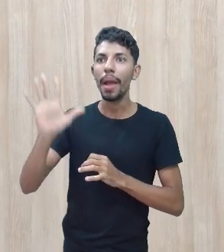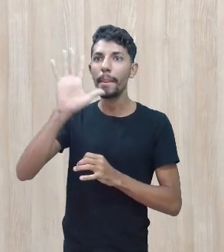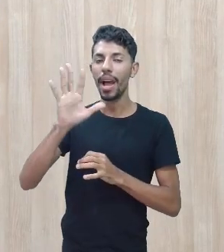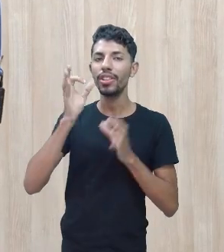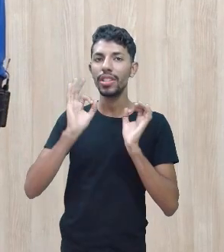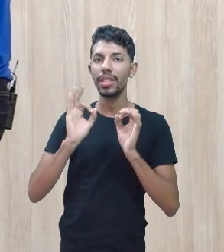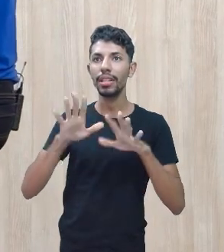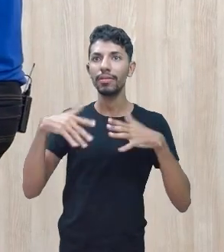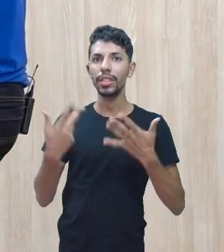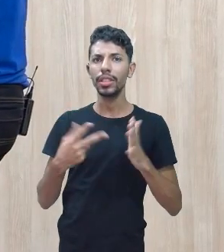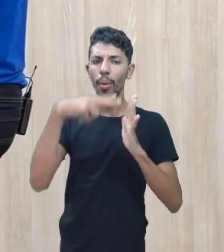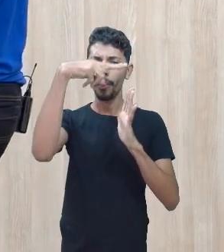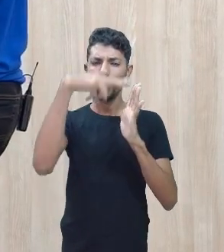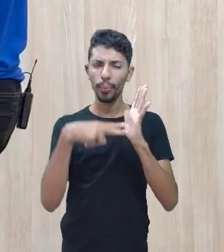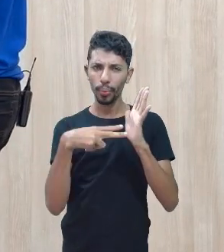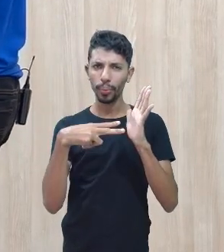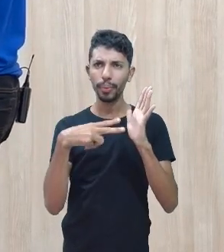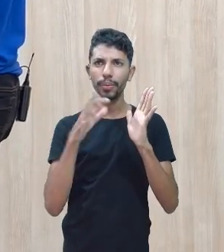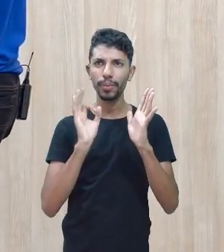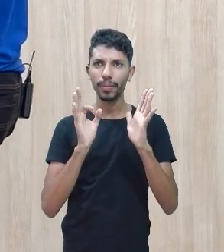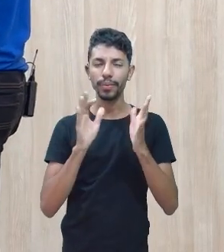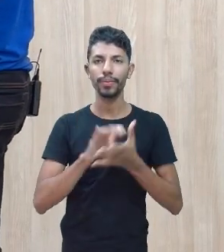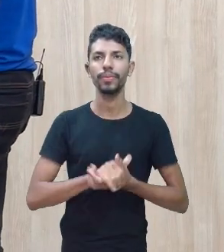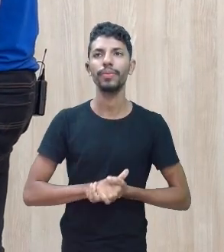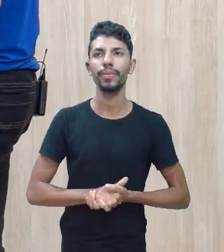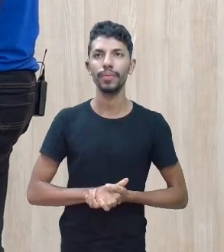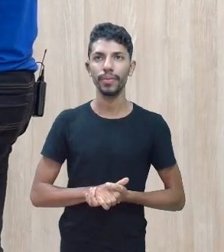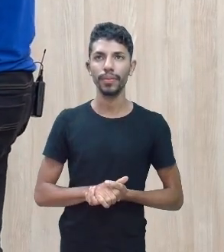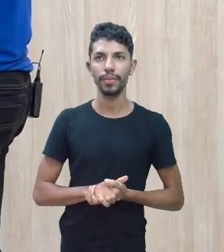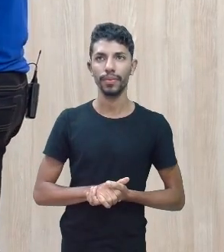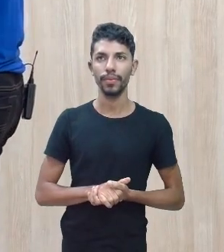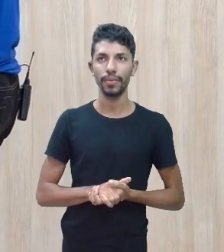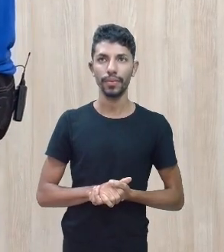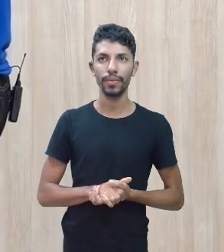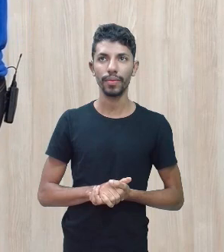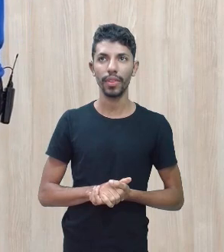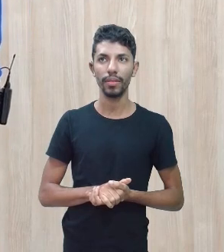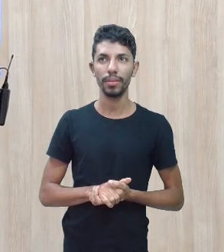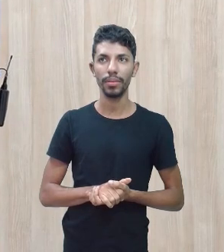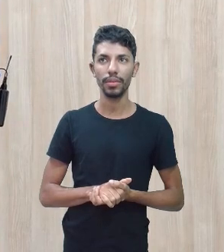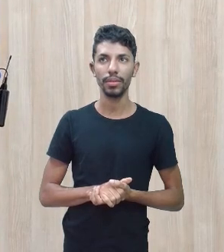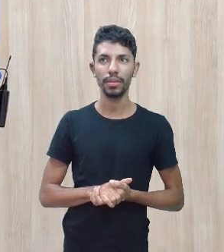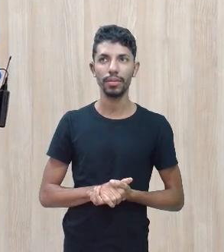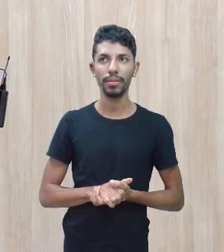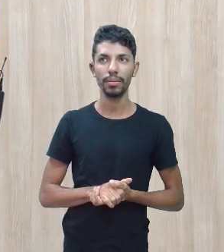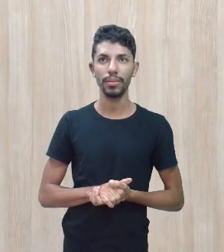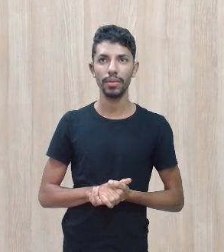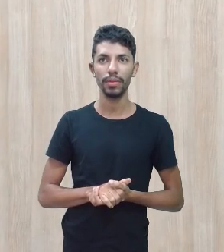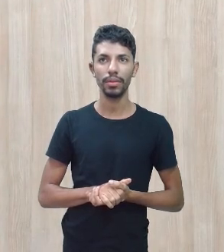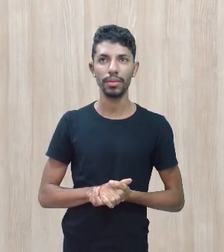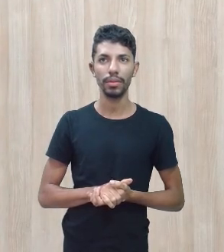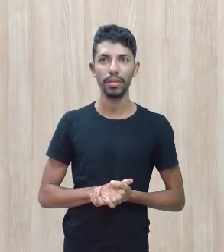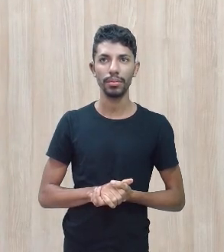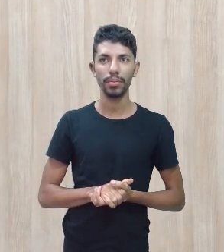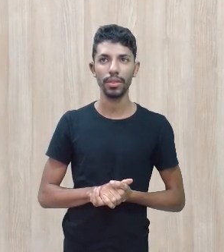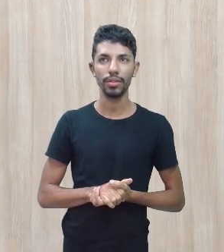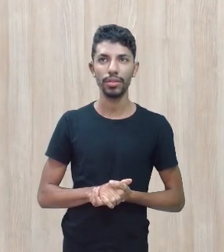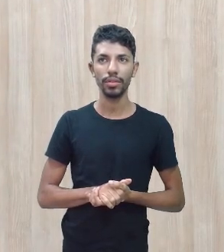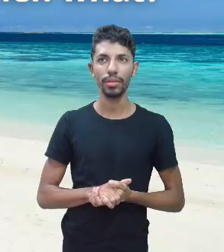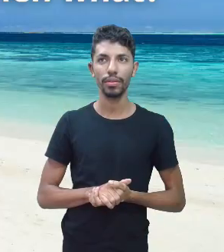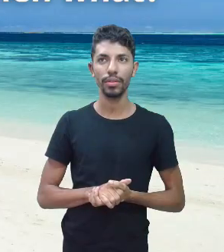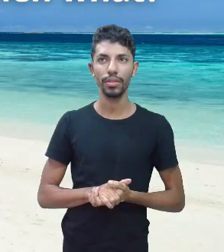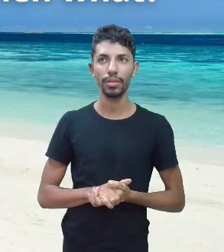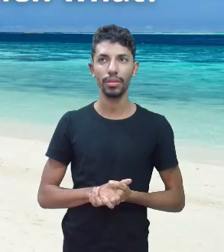acompanhe a leitura do texto comigo. Life. A fisherman had a nice family and lived happily near the